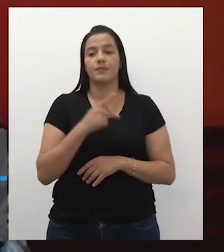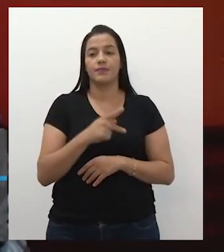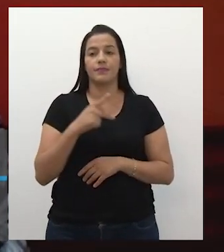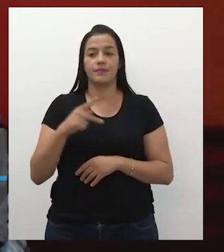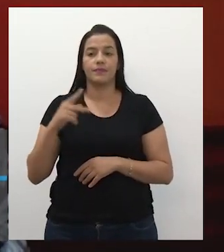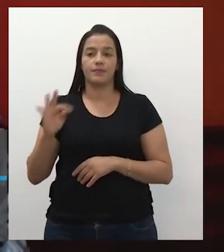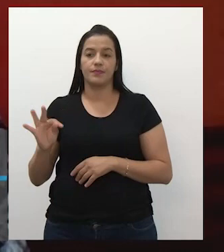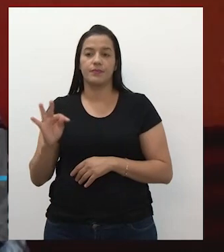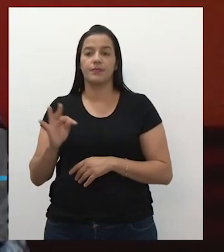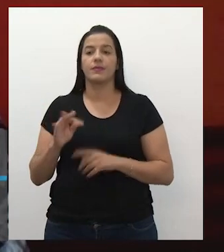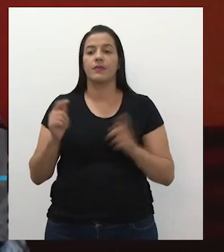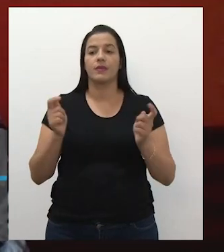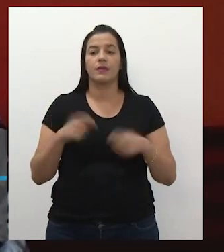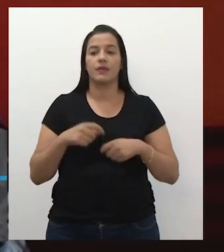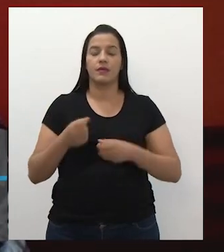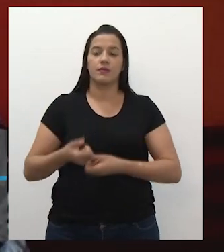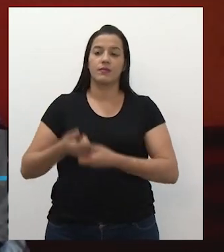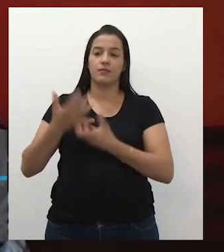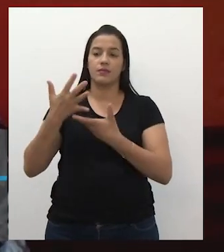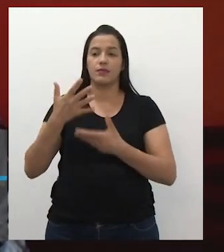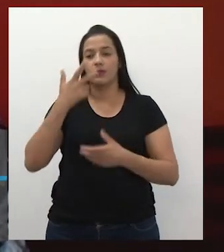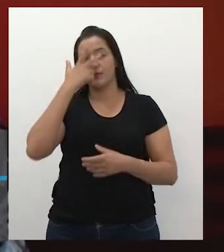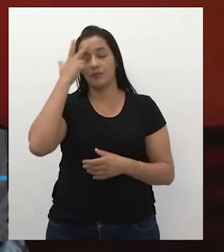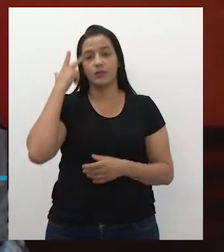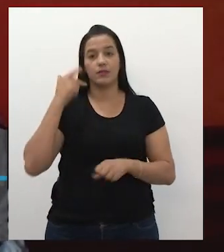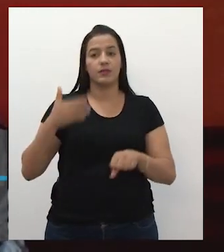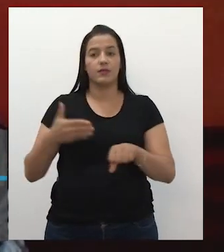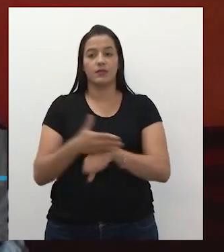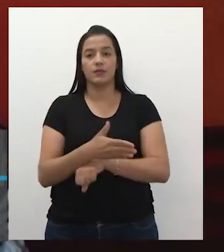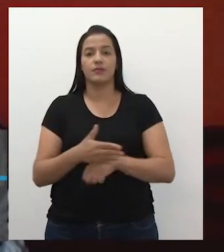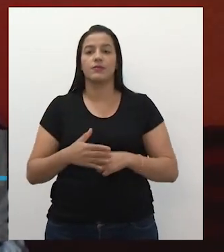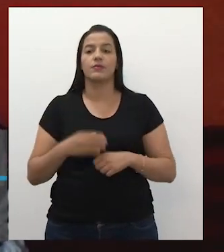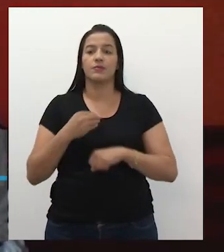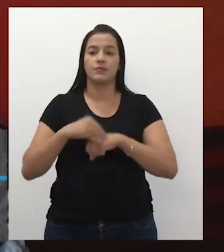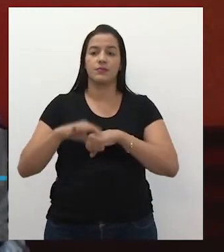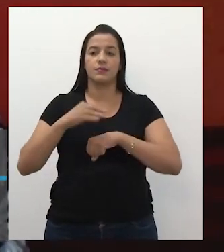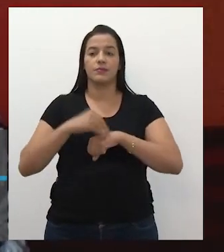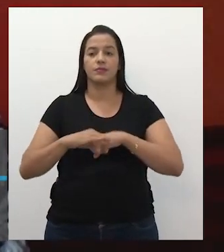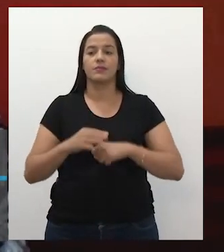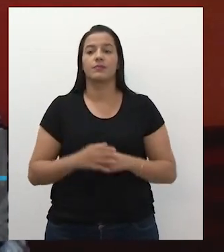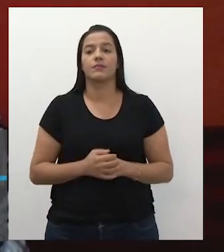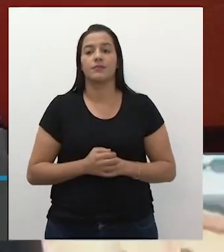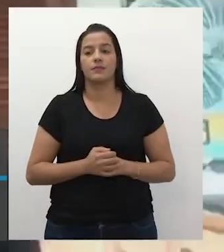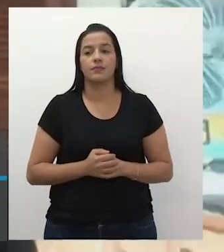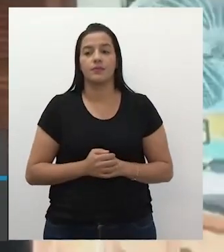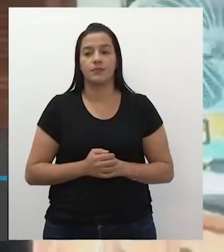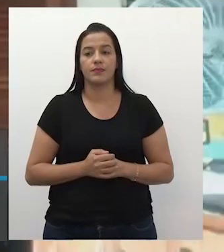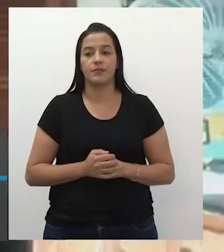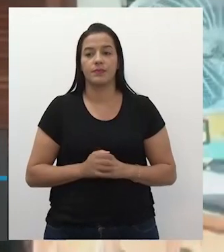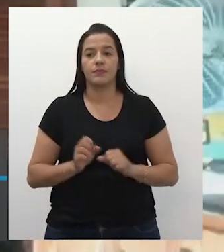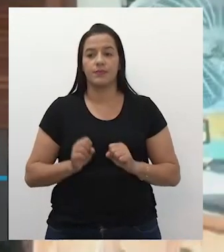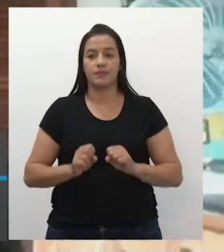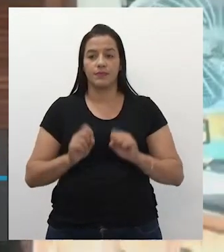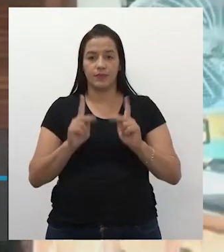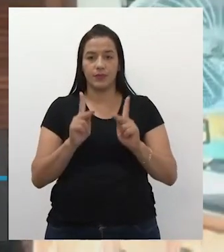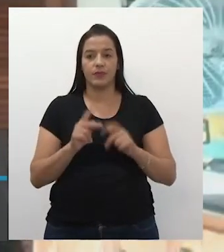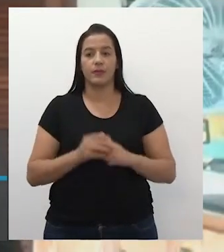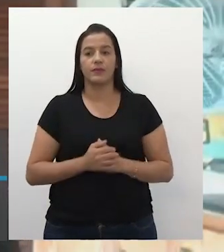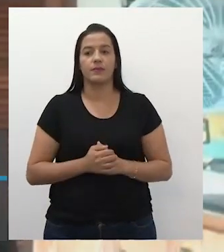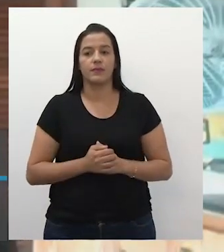vai ficar disponível, então as pessoas podem ter acesso a essas sugestões. Perfeito, eu mando para você, Silene, eu mando